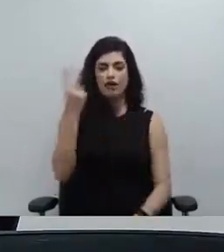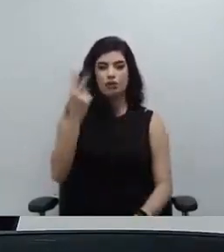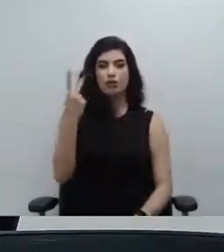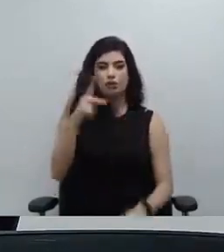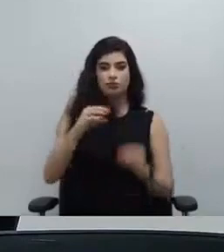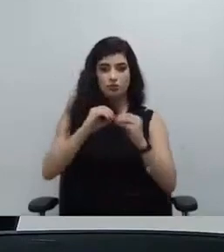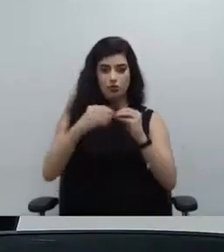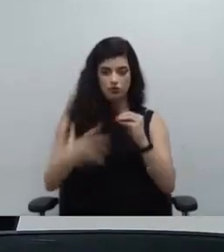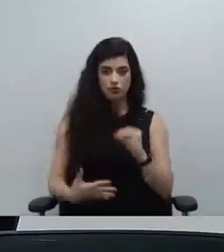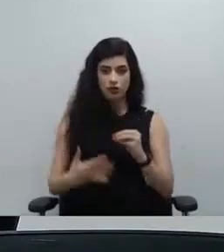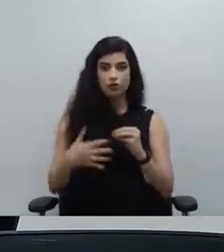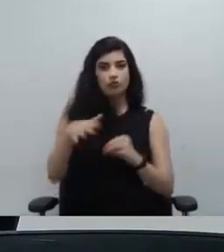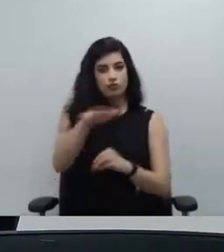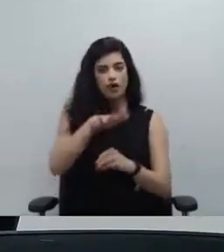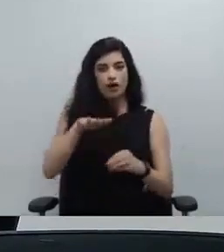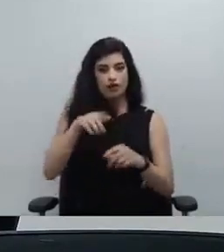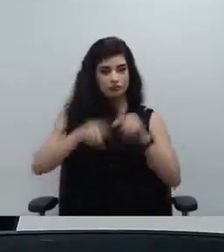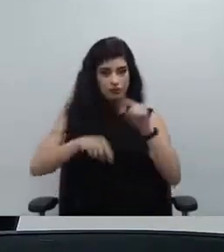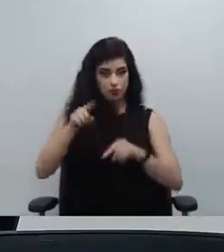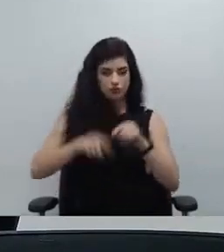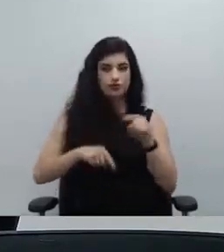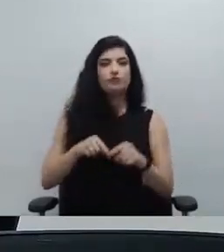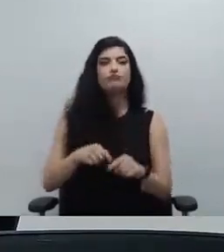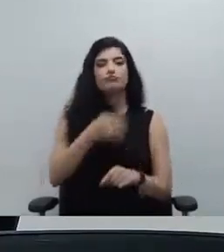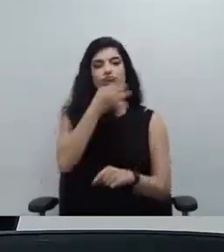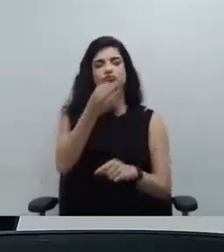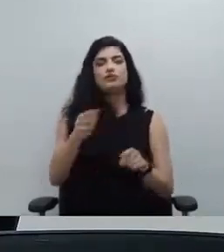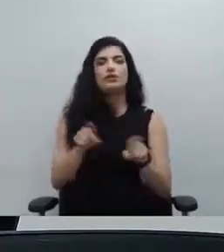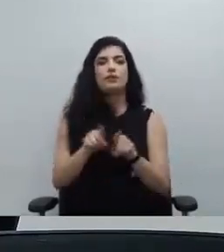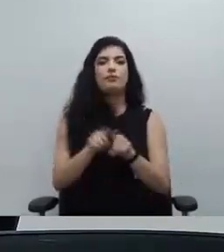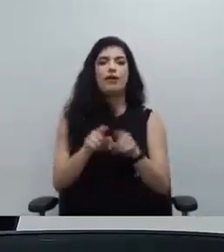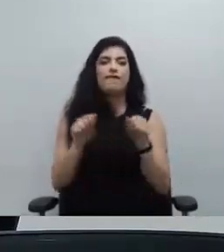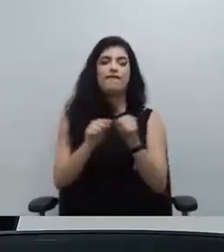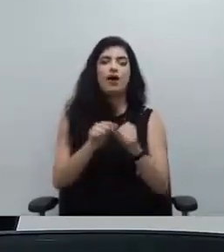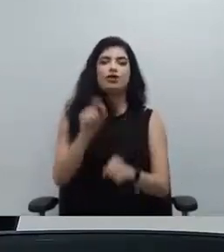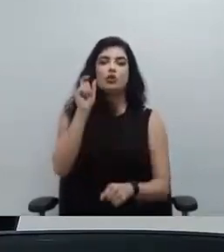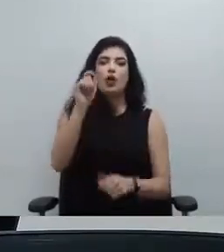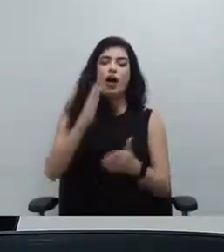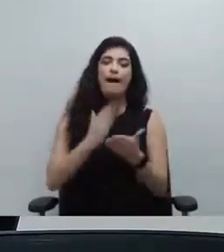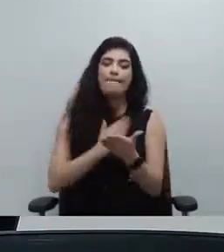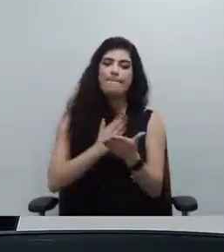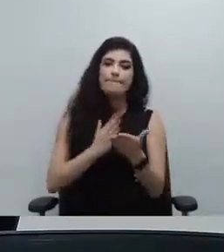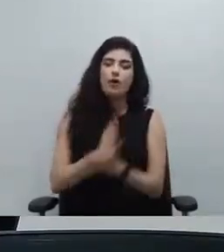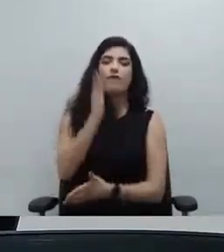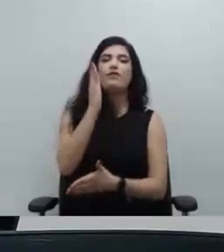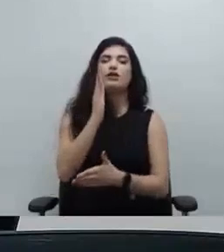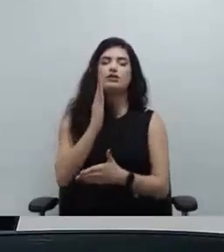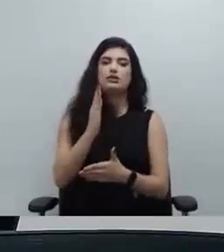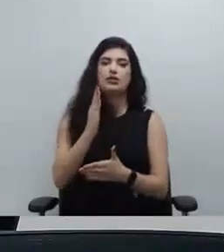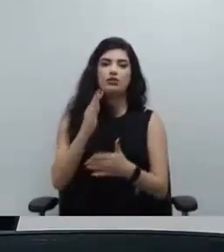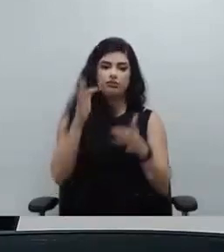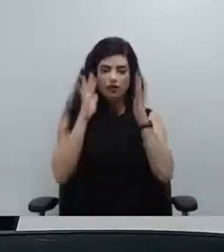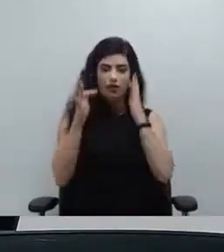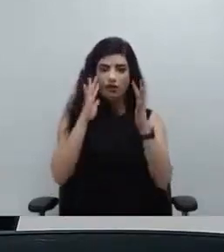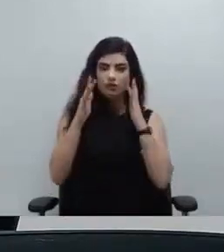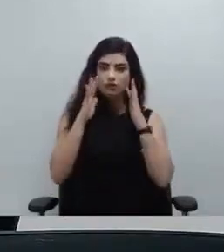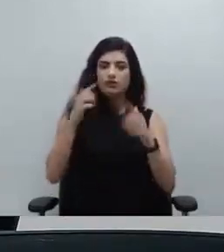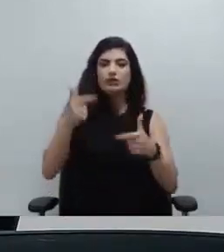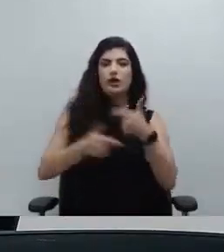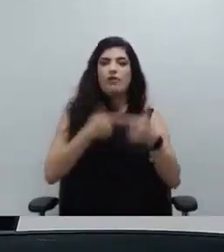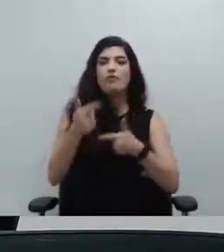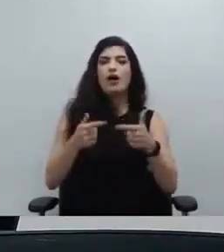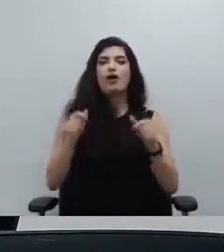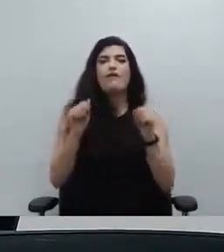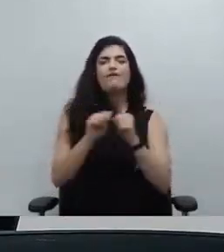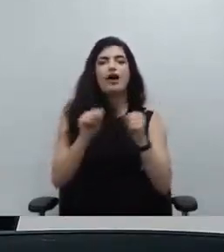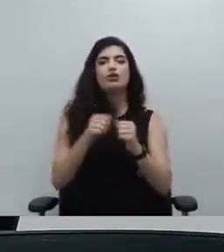conteúdo regionalmente produzido, também sugere-se a realização, após a aprovação do plano de atuação pelo Conselho Superior, de rodadas